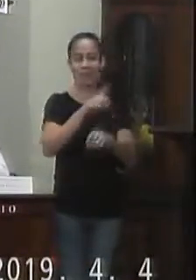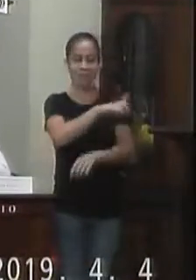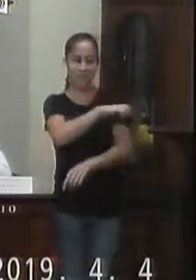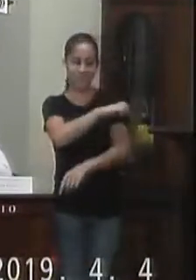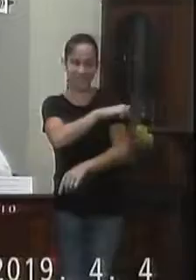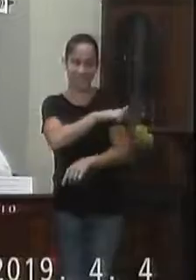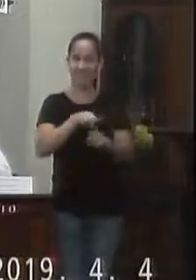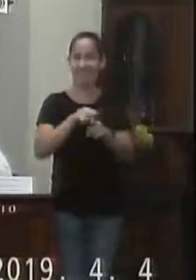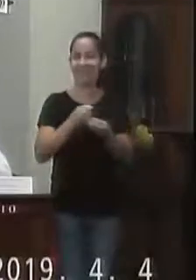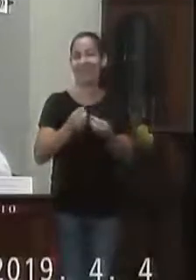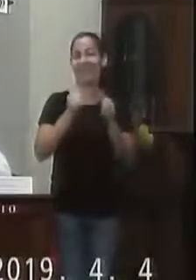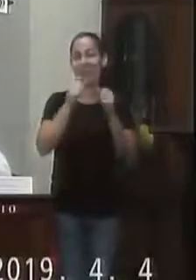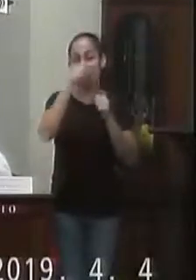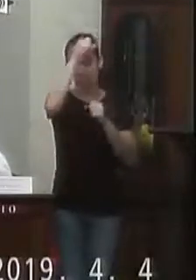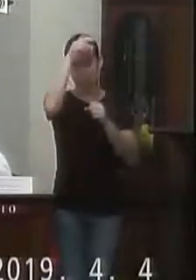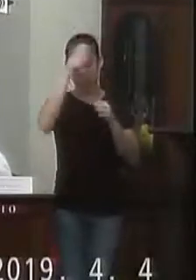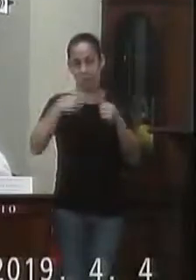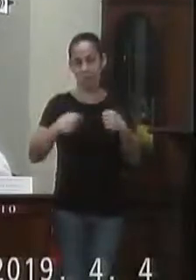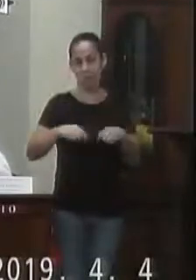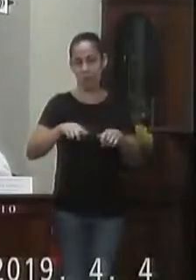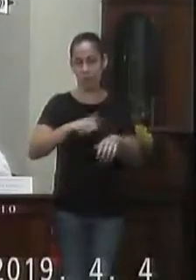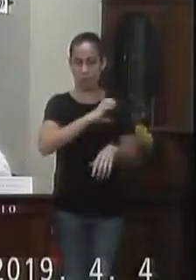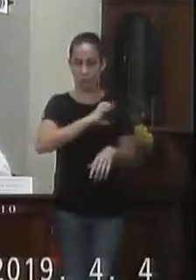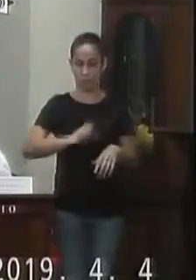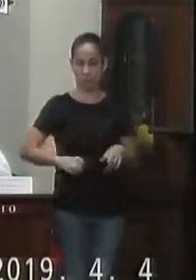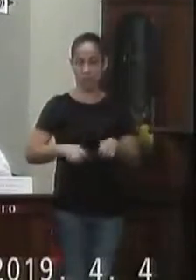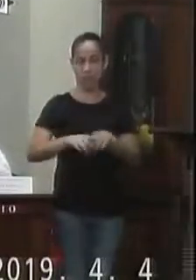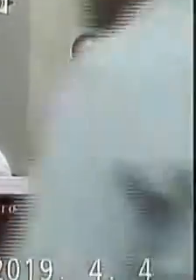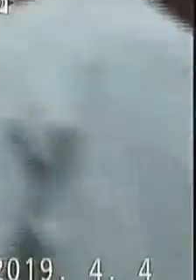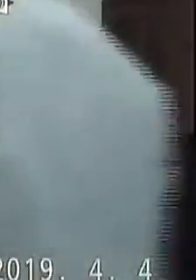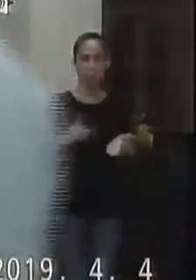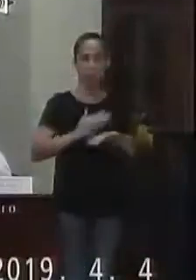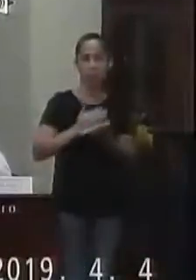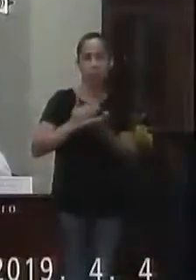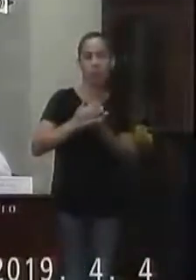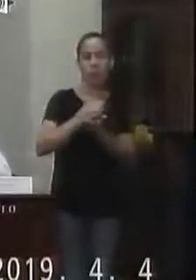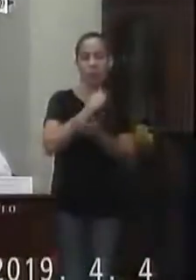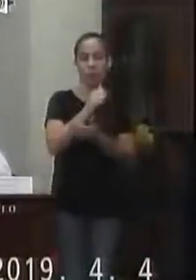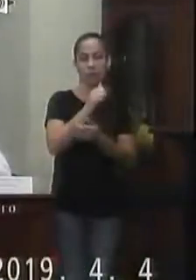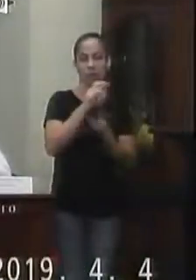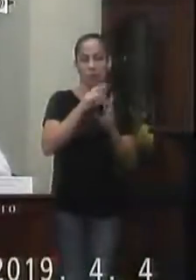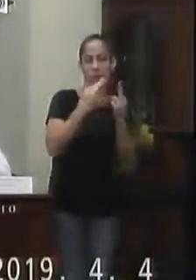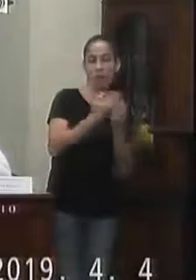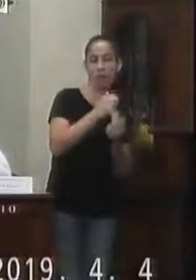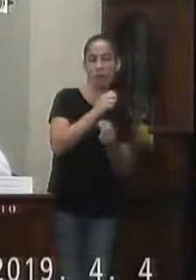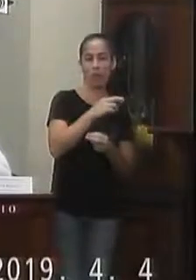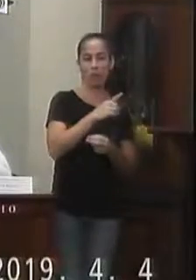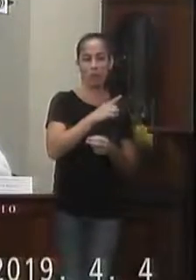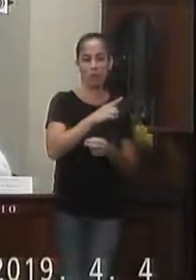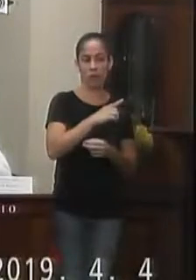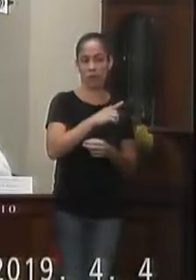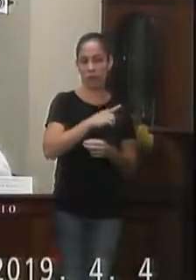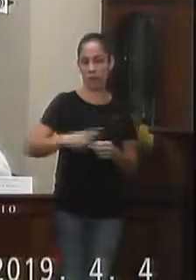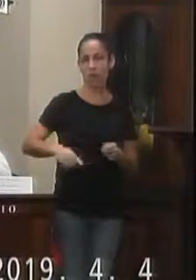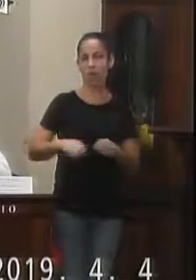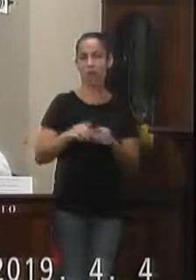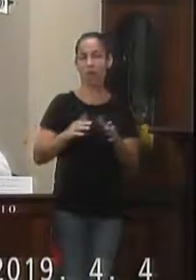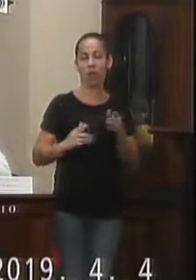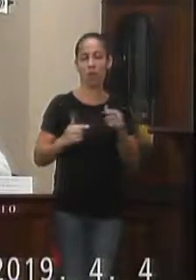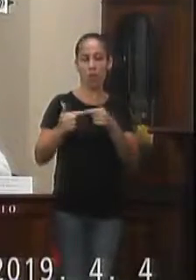Agora, o Poder Executivo, o Governo do Estado, sancionou a lei, a Assembleia aprovou a lei e o Poder Judiciário